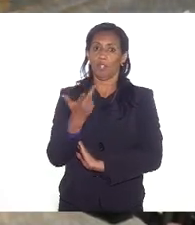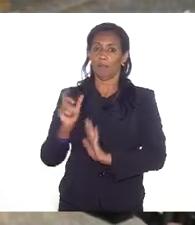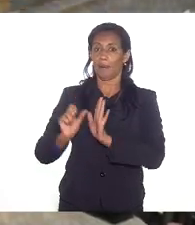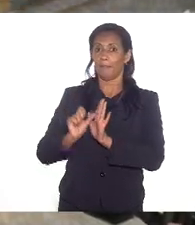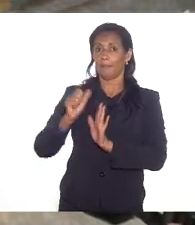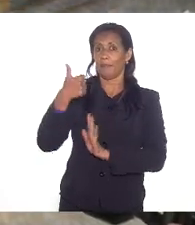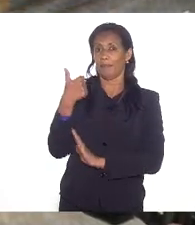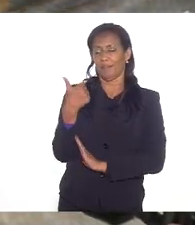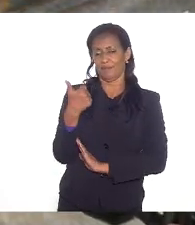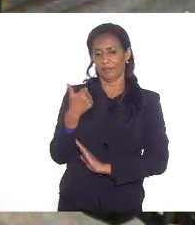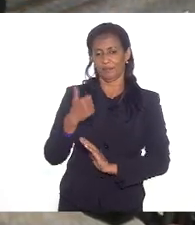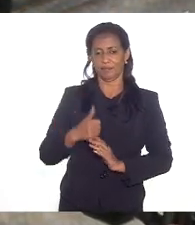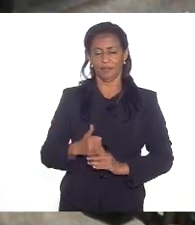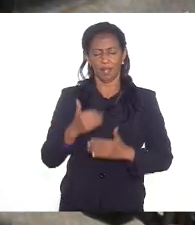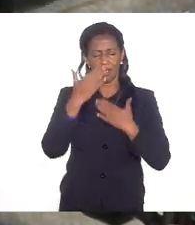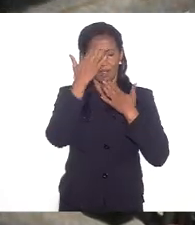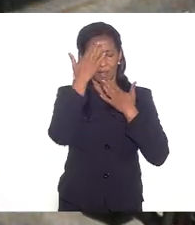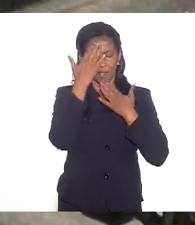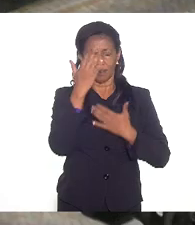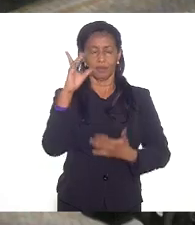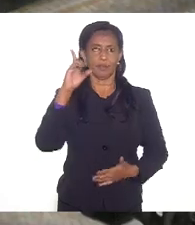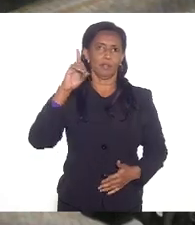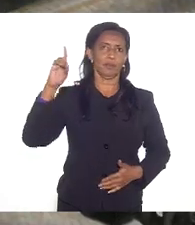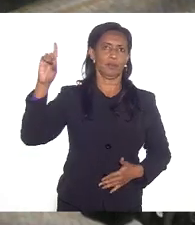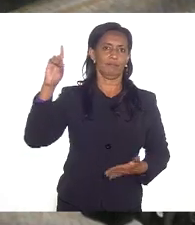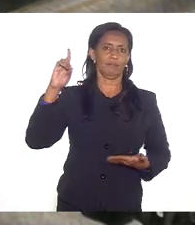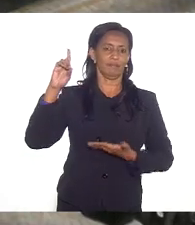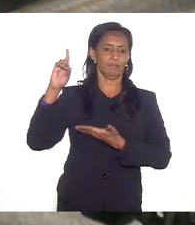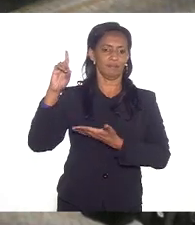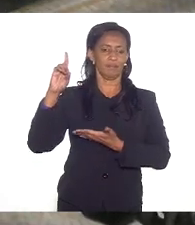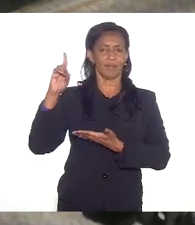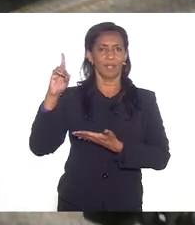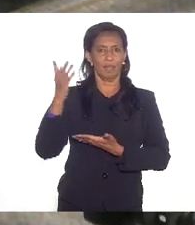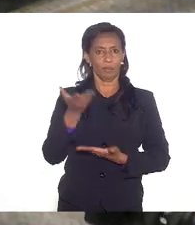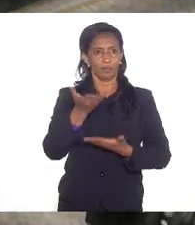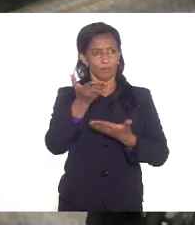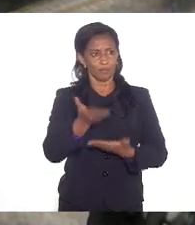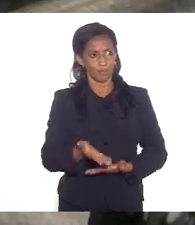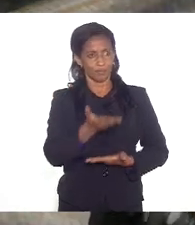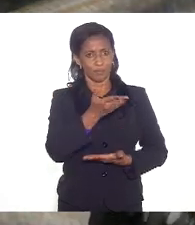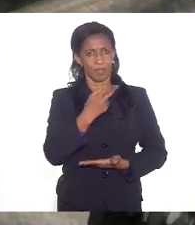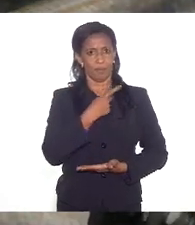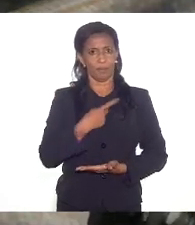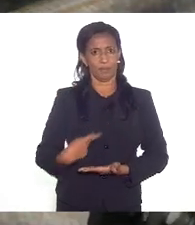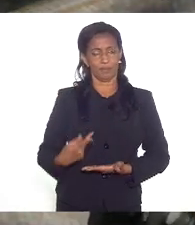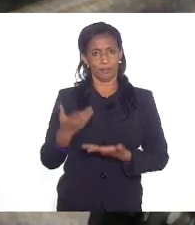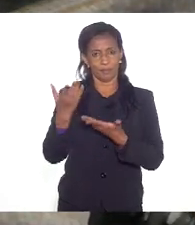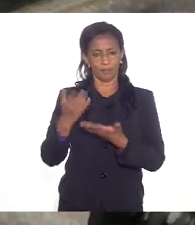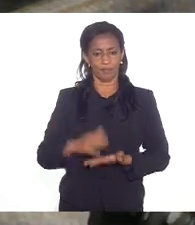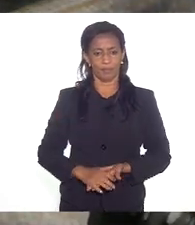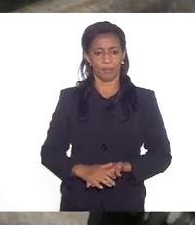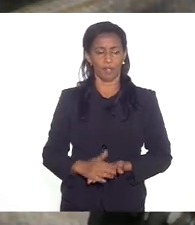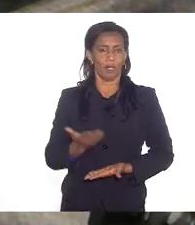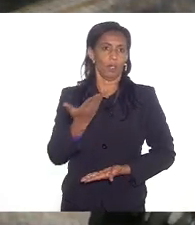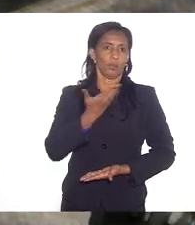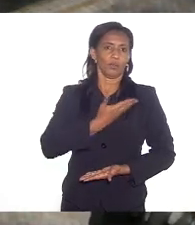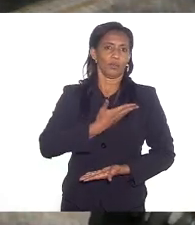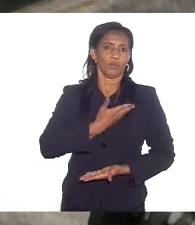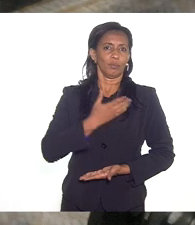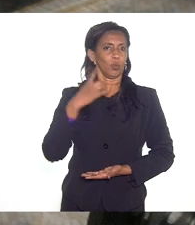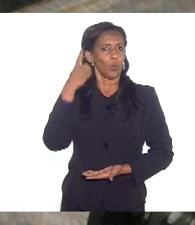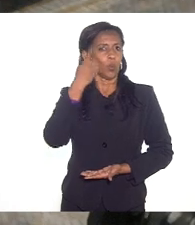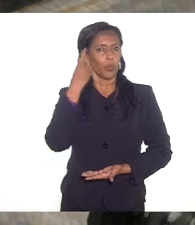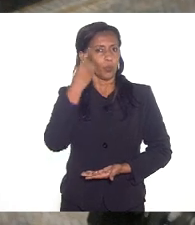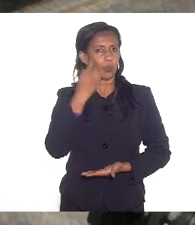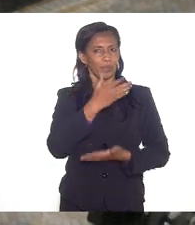primeira vez agradecer a Deus era um sonho está aqui agradeceu os colegas nobres